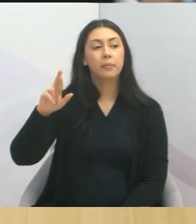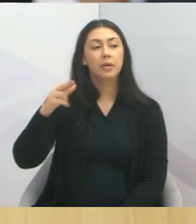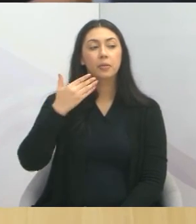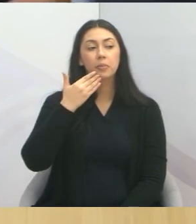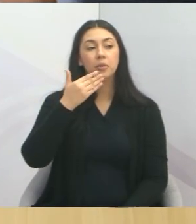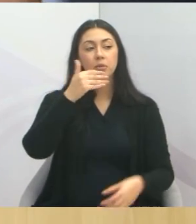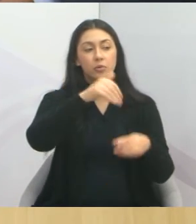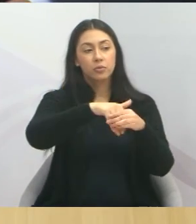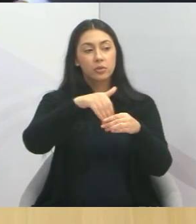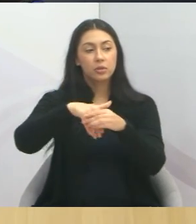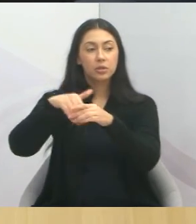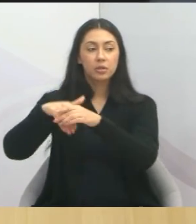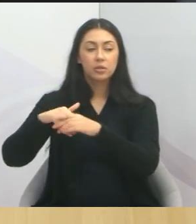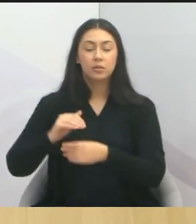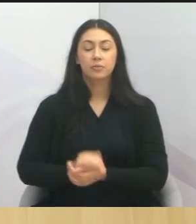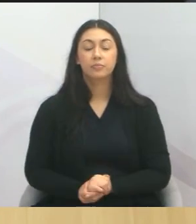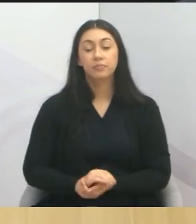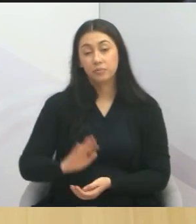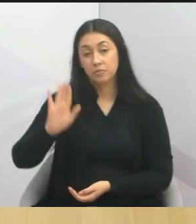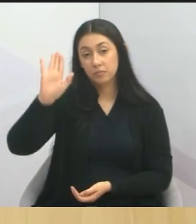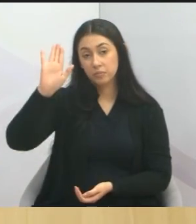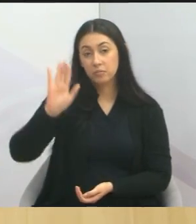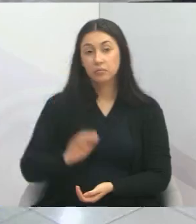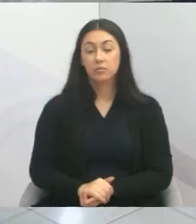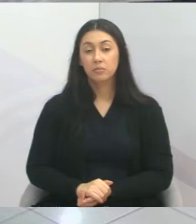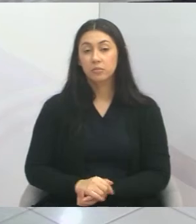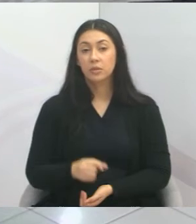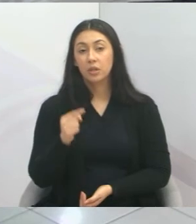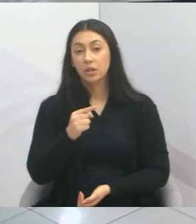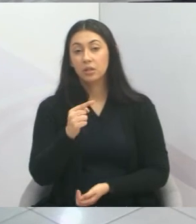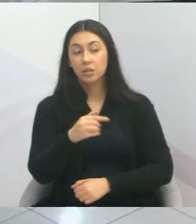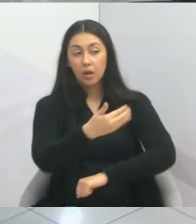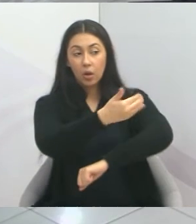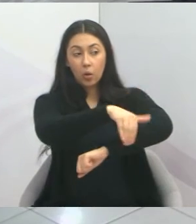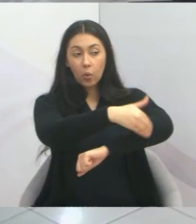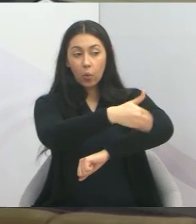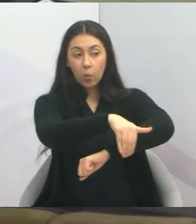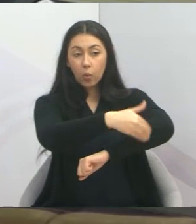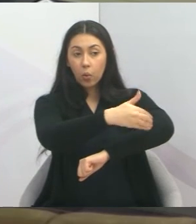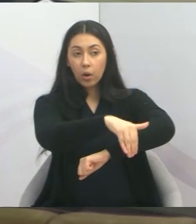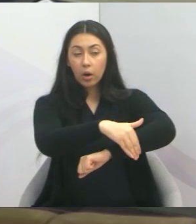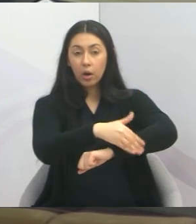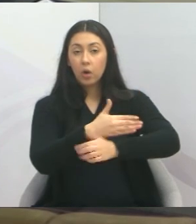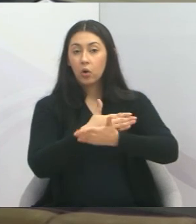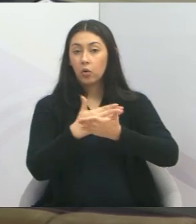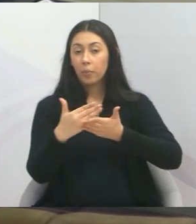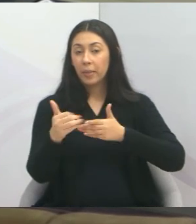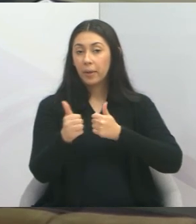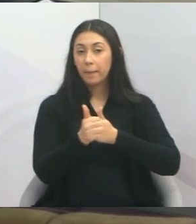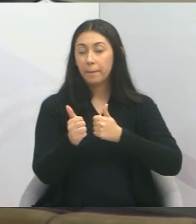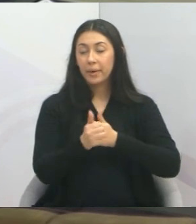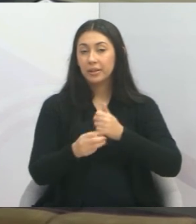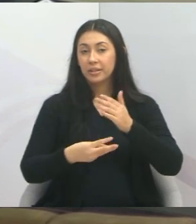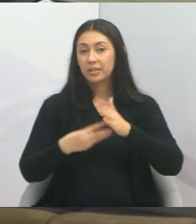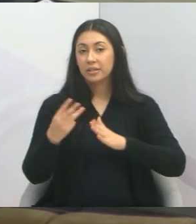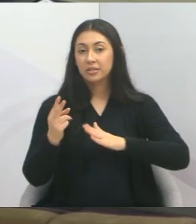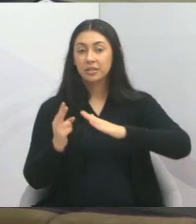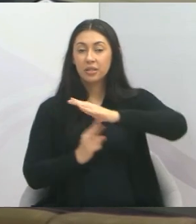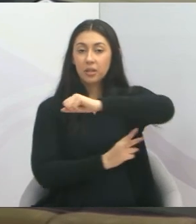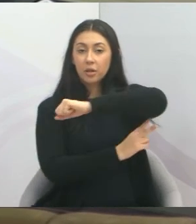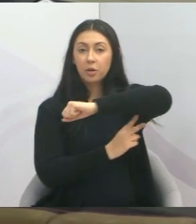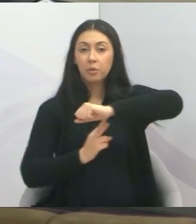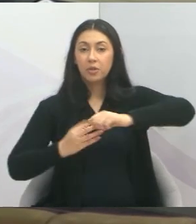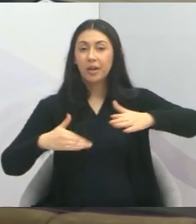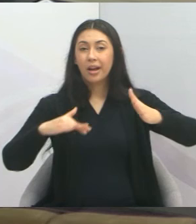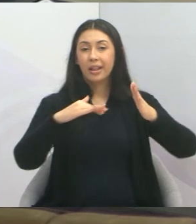foi pedido votação seu presente presente essa Rodovia aí ela sai da terceira ponte vai interligar lá no